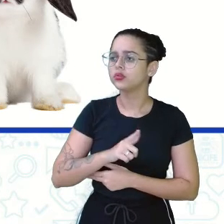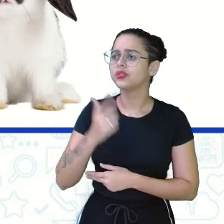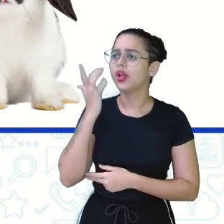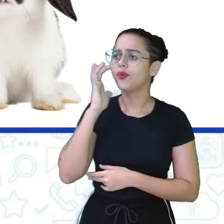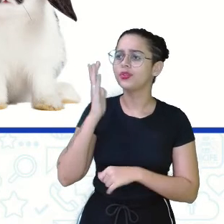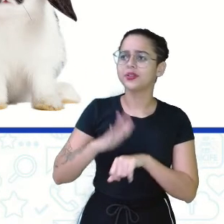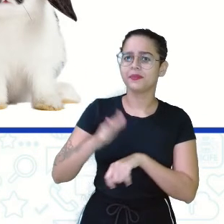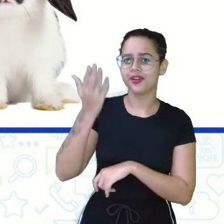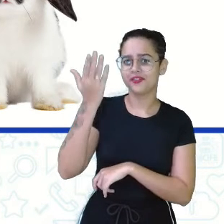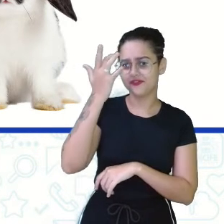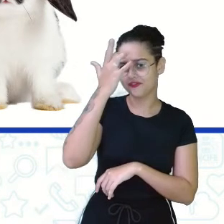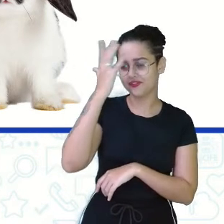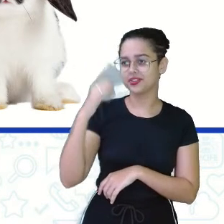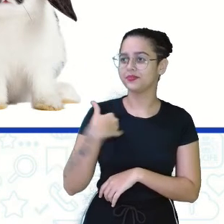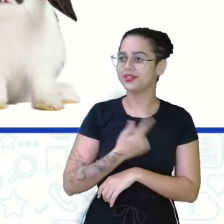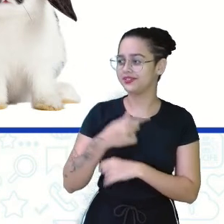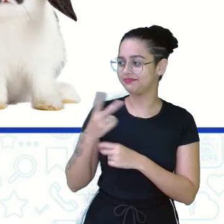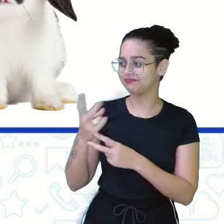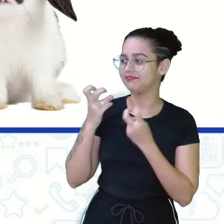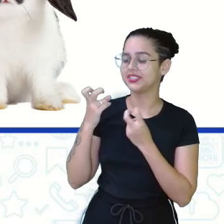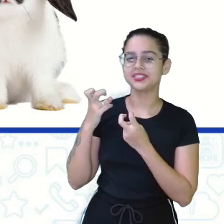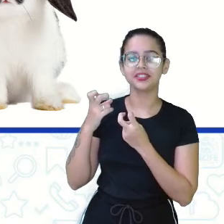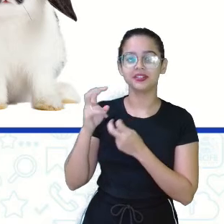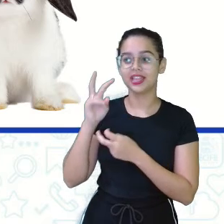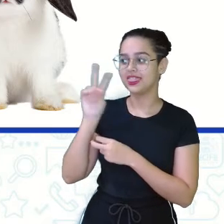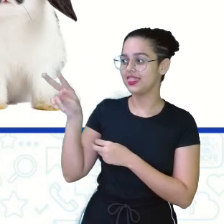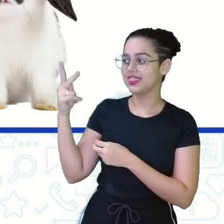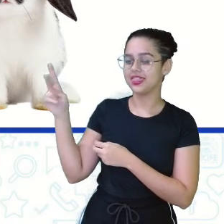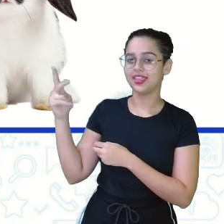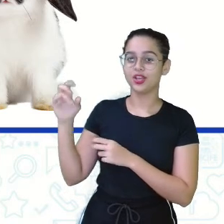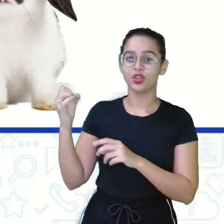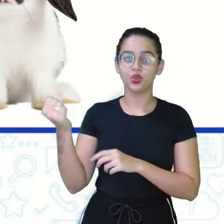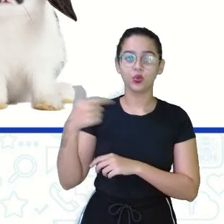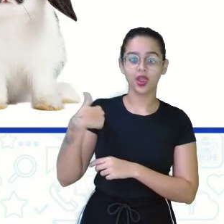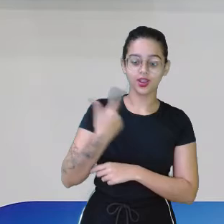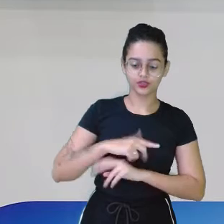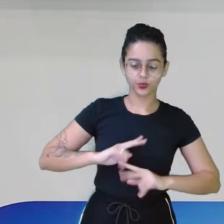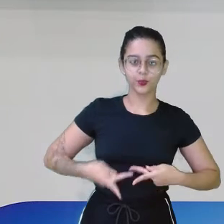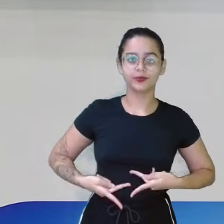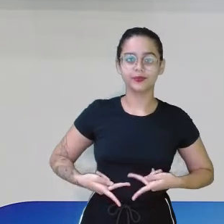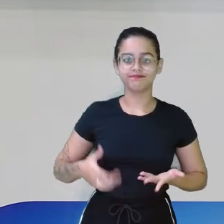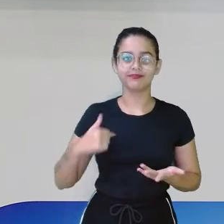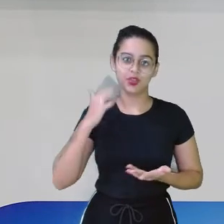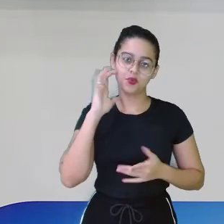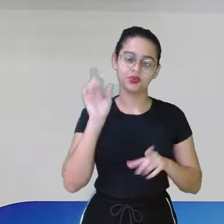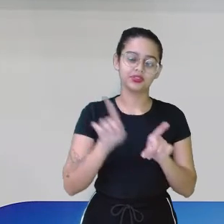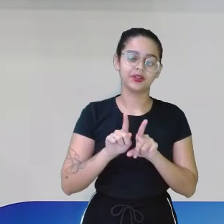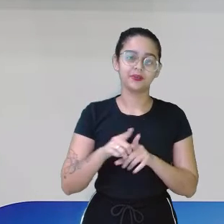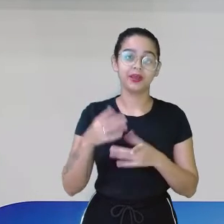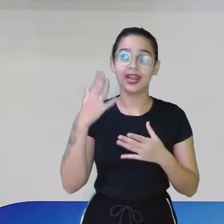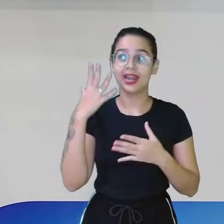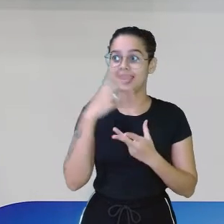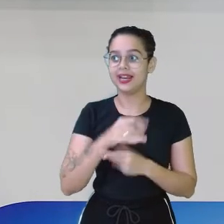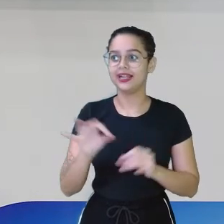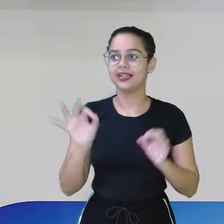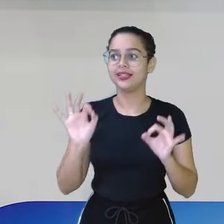acho que é mais fácil também pra gente, né? Enxergar neles, né, do que em nós mesmos. Eu acho também, coisa mais linda.